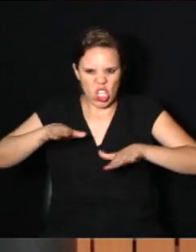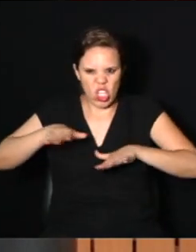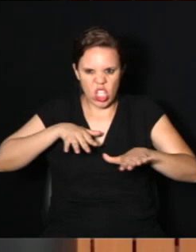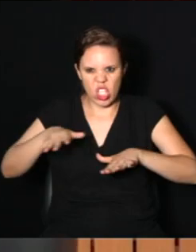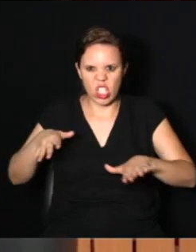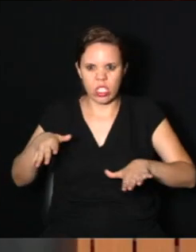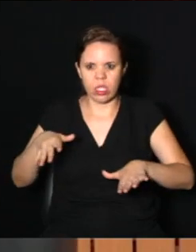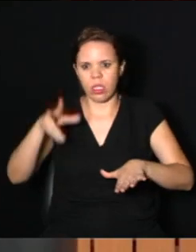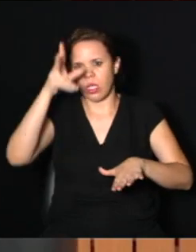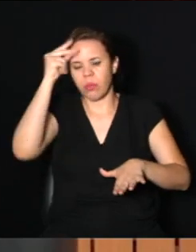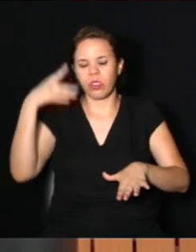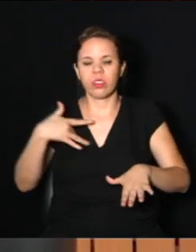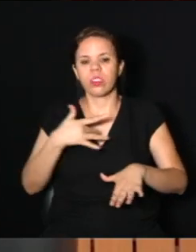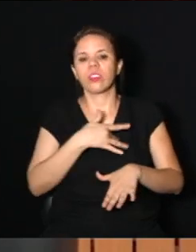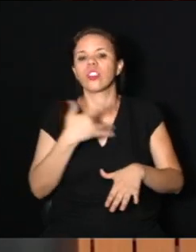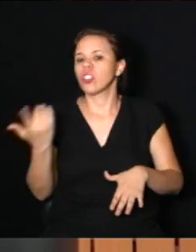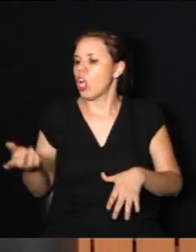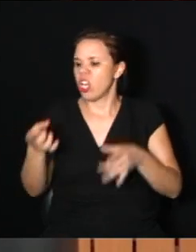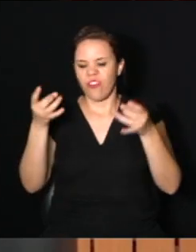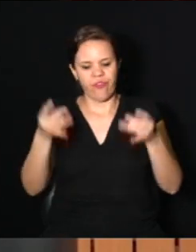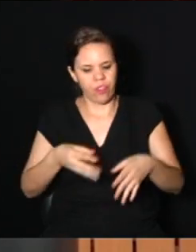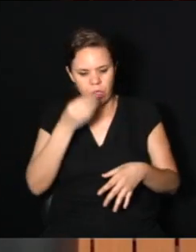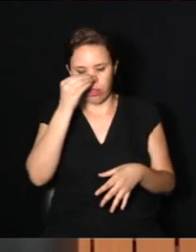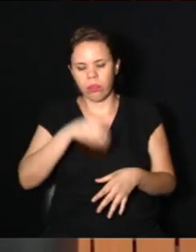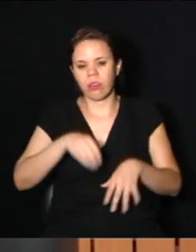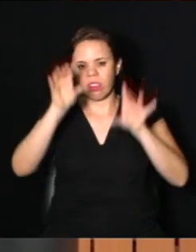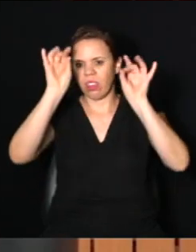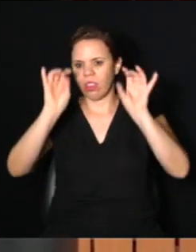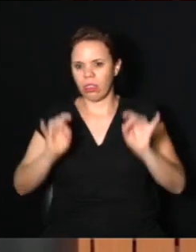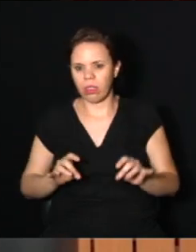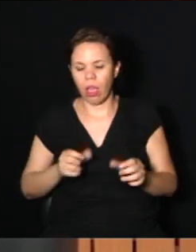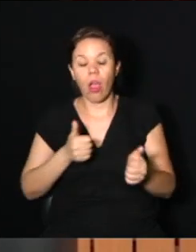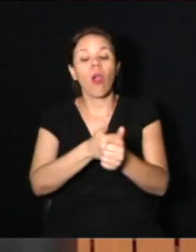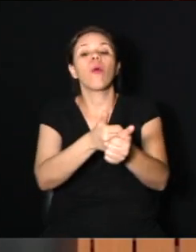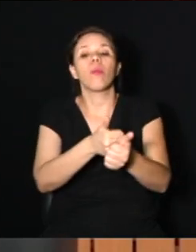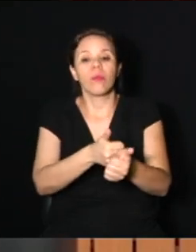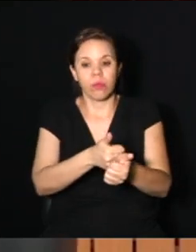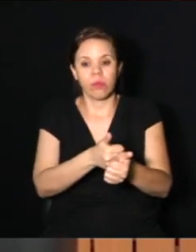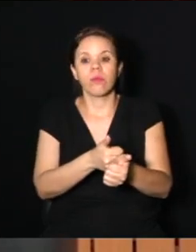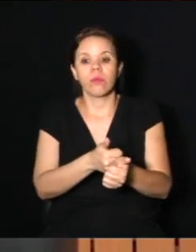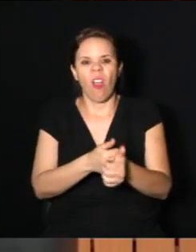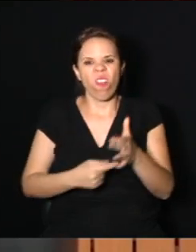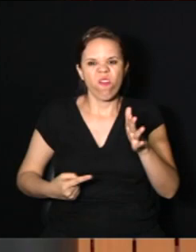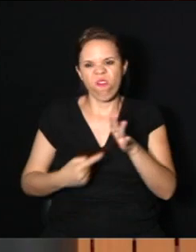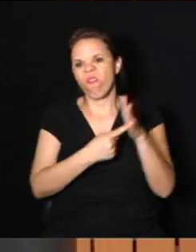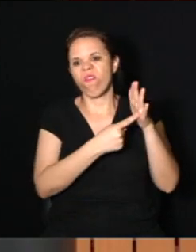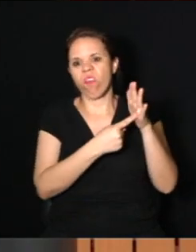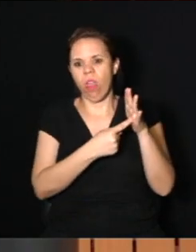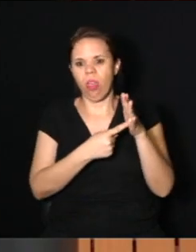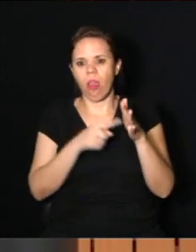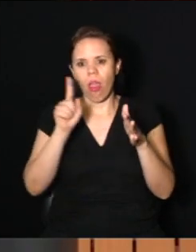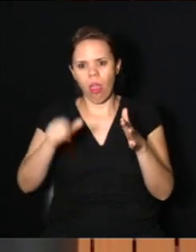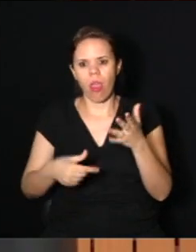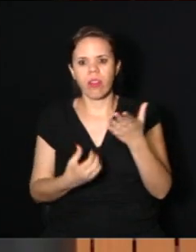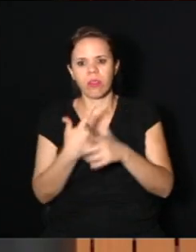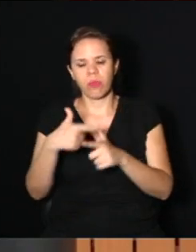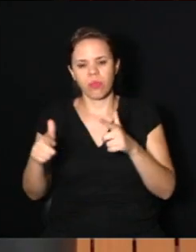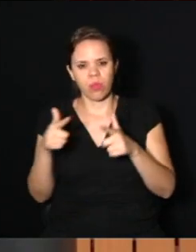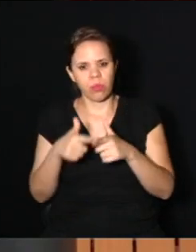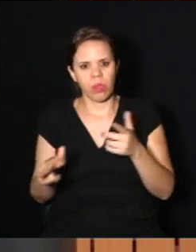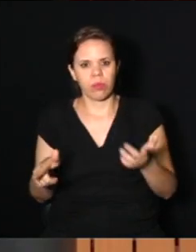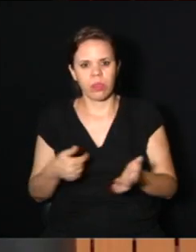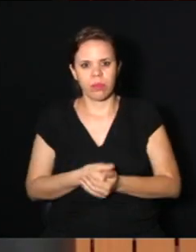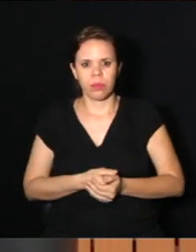nós não vamos abrir mão de estar em detalhes acompanhando e denunciando essa situação de